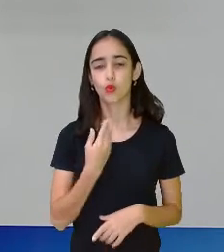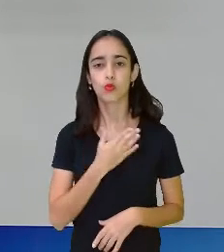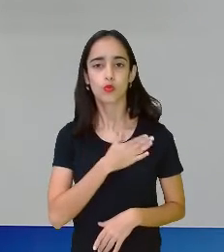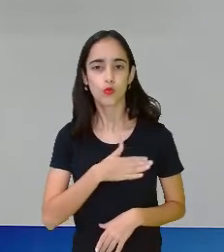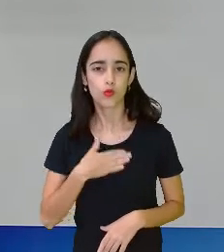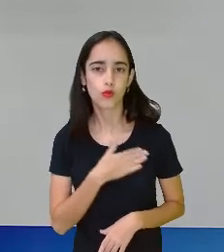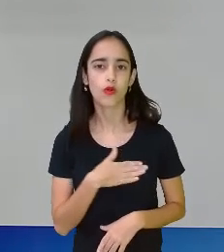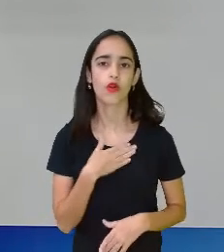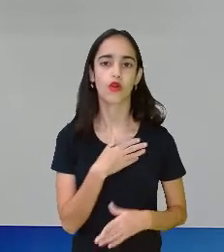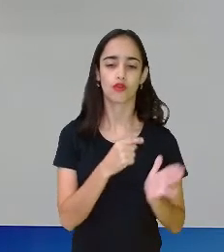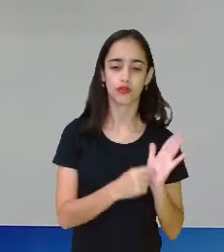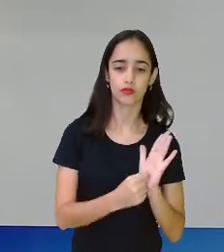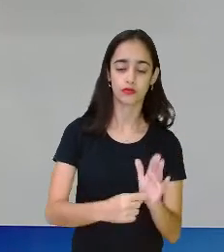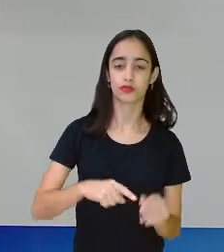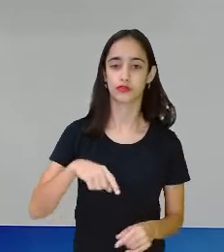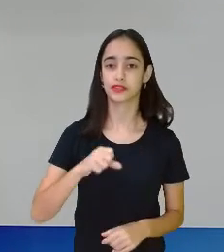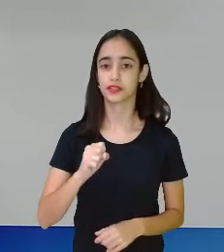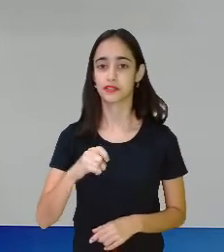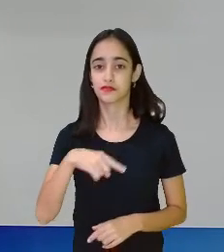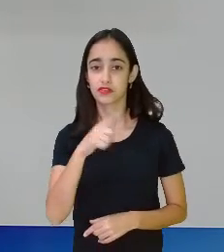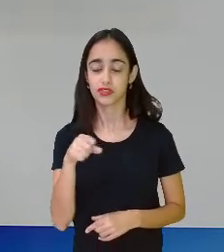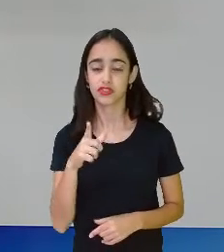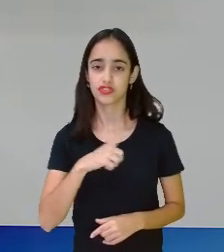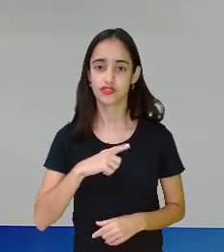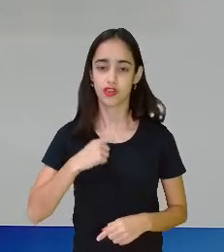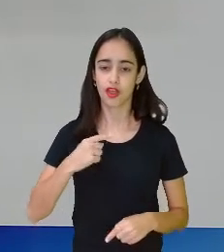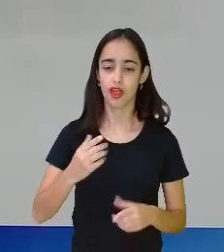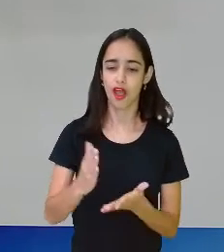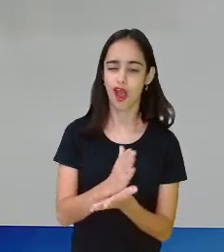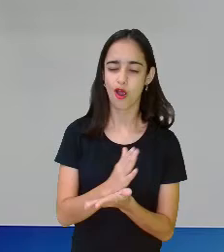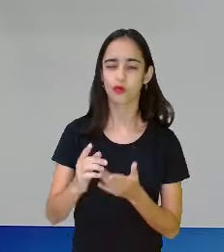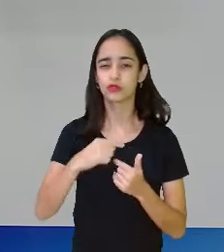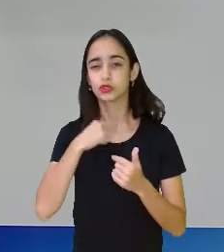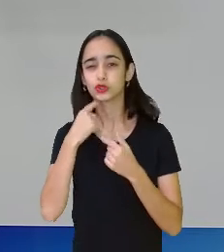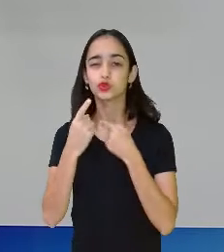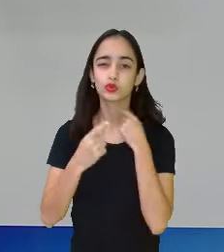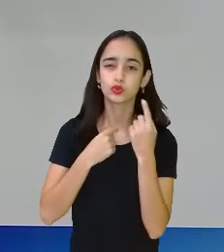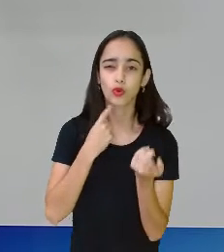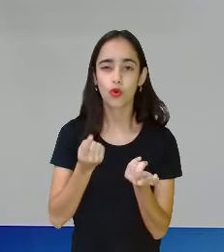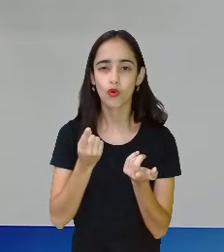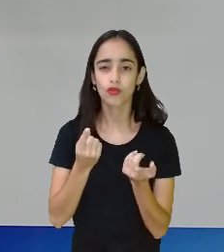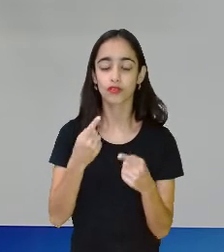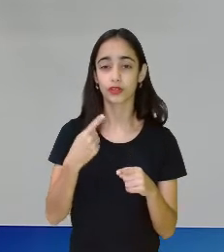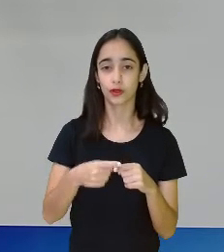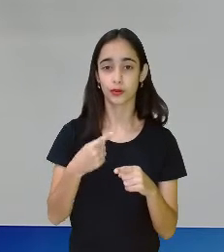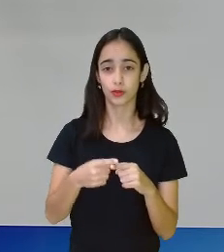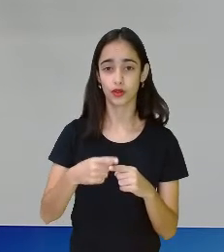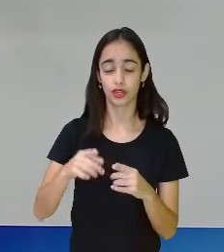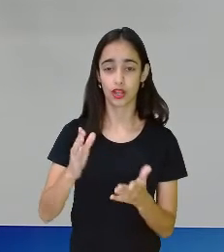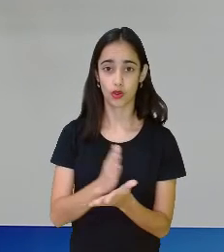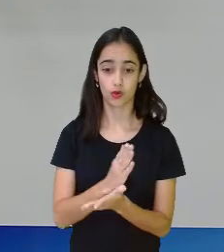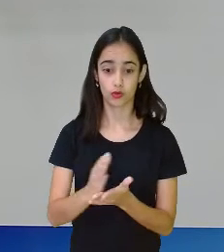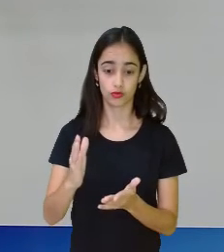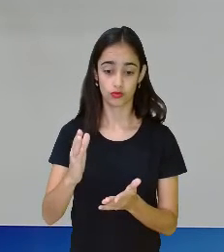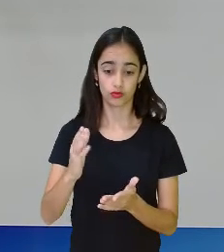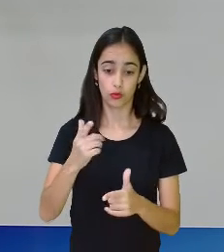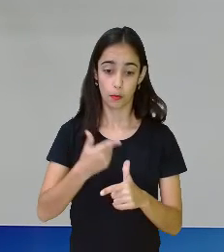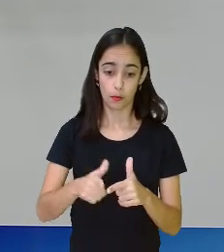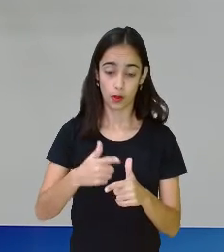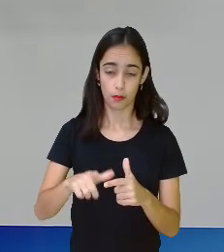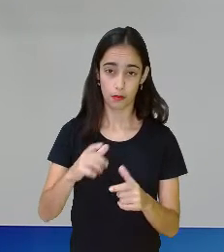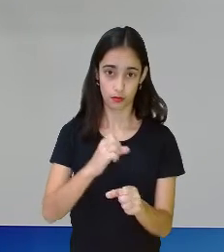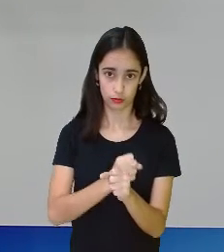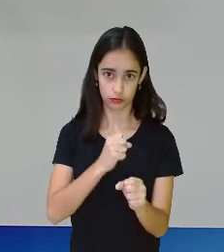de dúvida, por quê? Nos problemas matemáticos eu percebo que às vezes vocês não sabem que operação